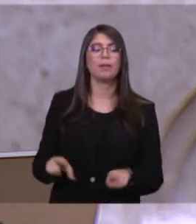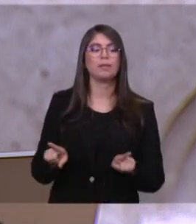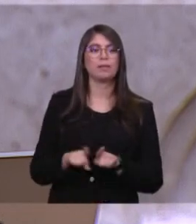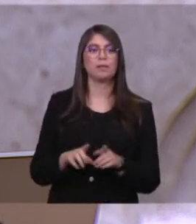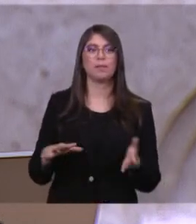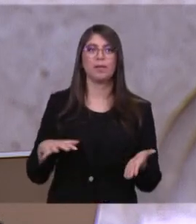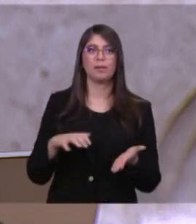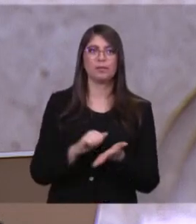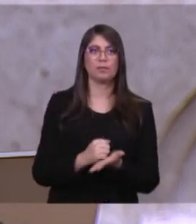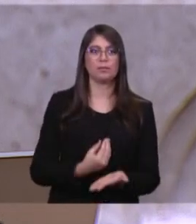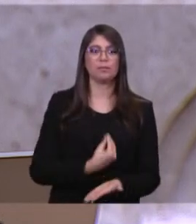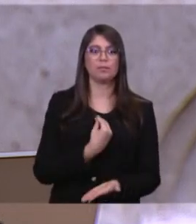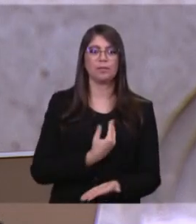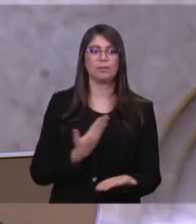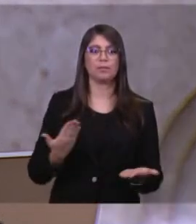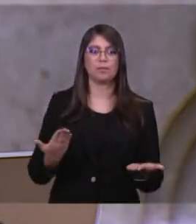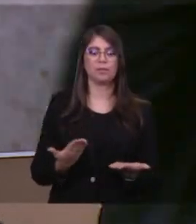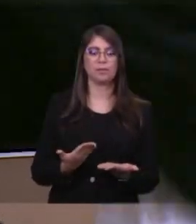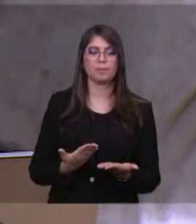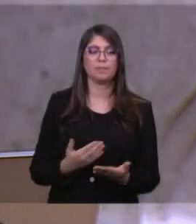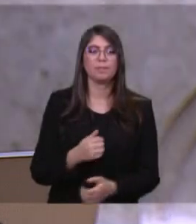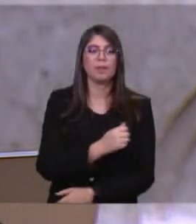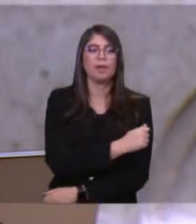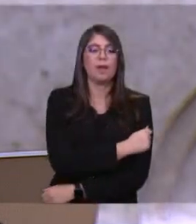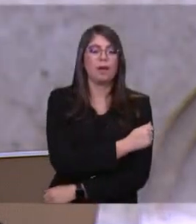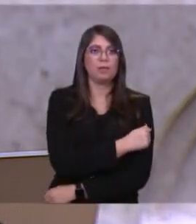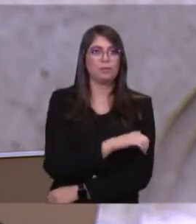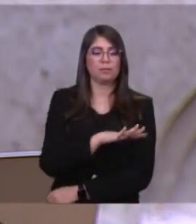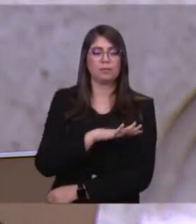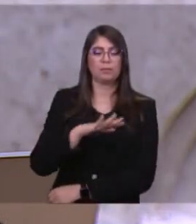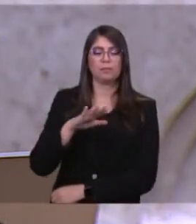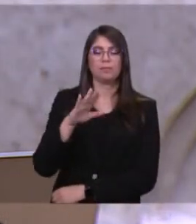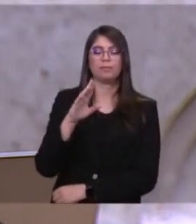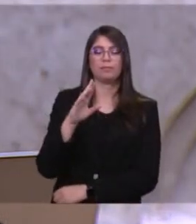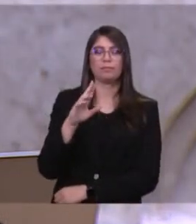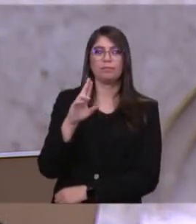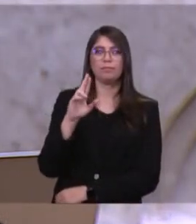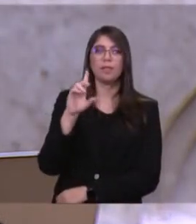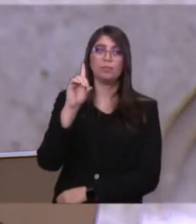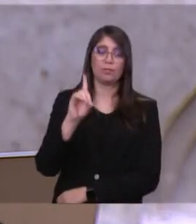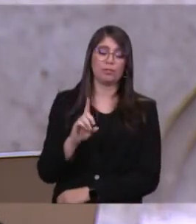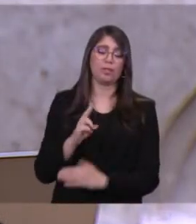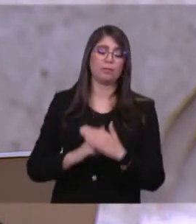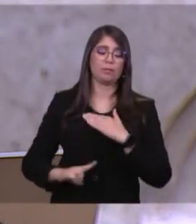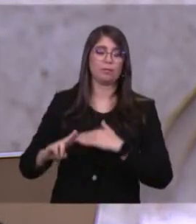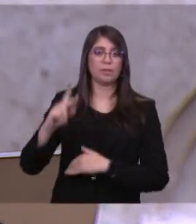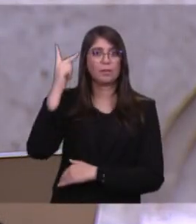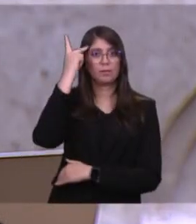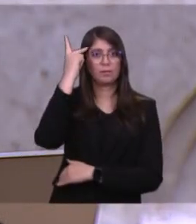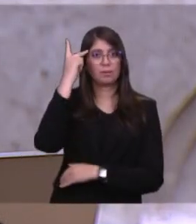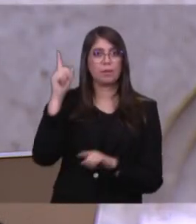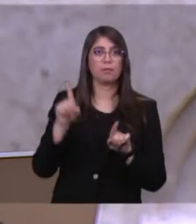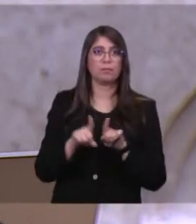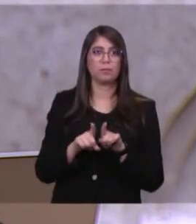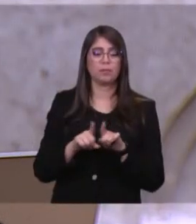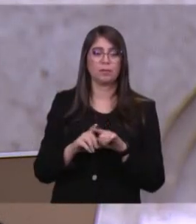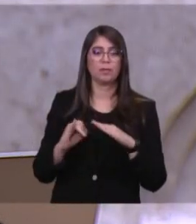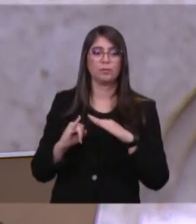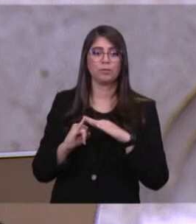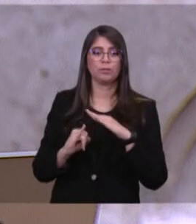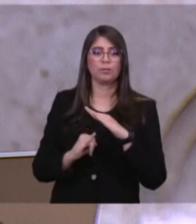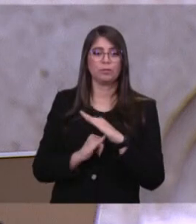registro de que estão presentes nesse plenário estudantes de Direito da Universidade de São Paulo. Na imagem, o ministro fala segurando com a mão esquerda uma folha de papel. Instituto Brasileiro de